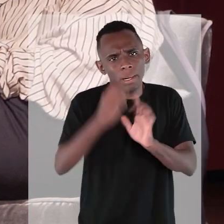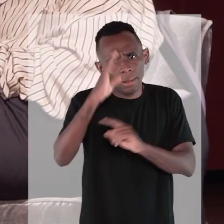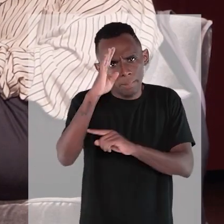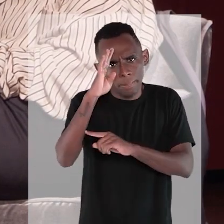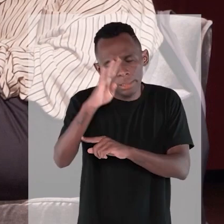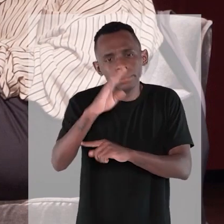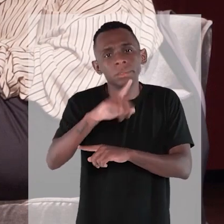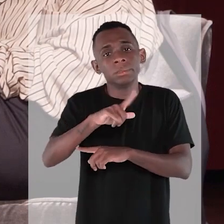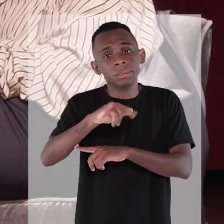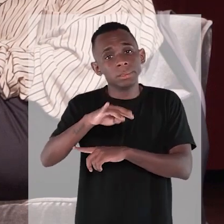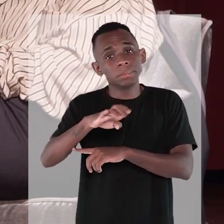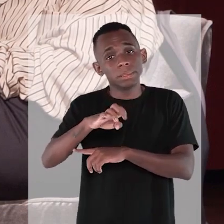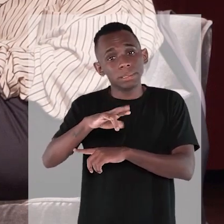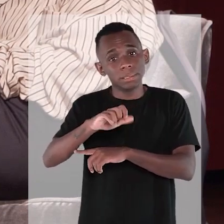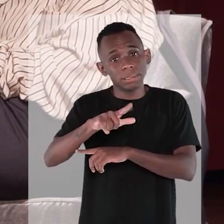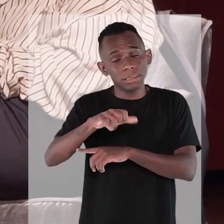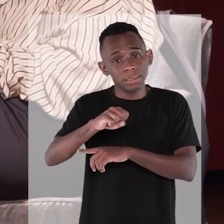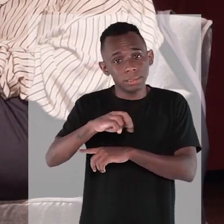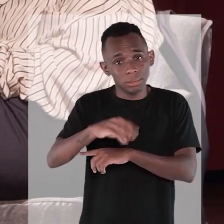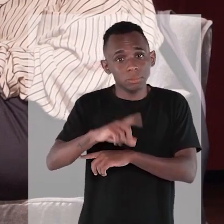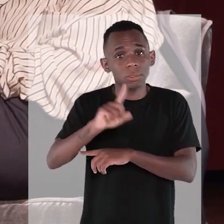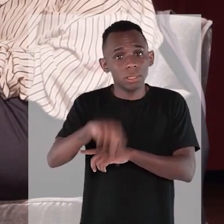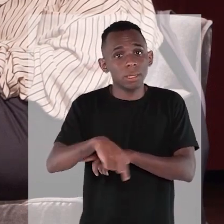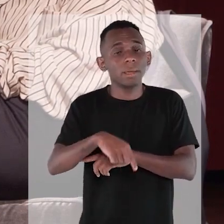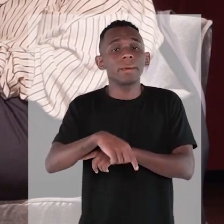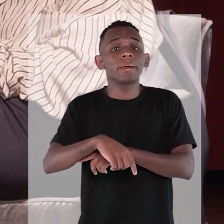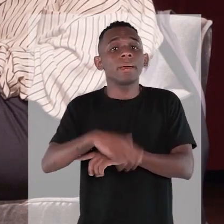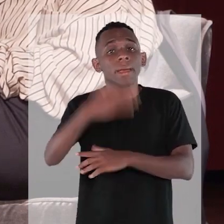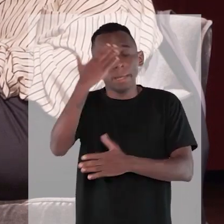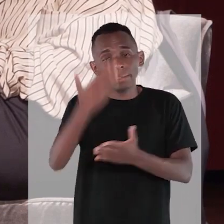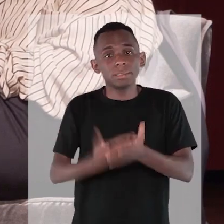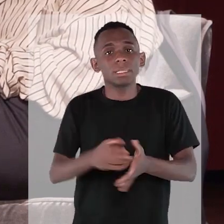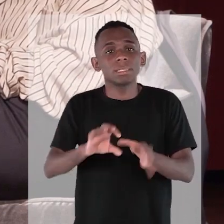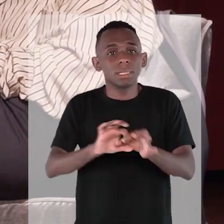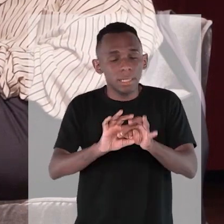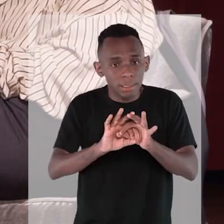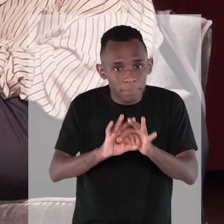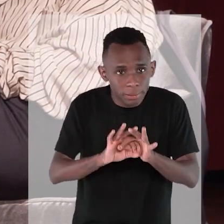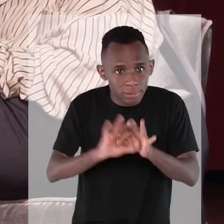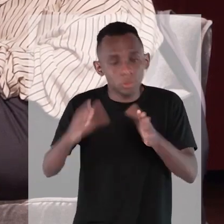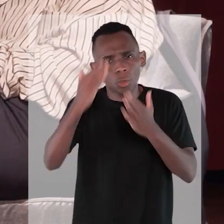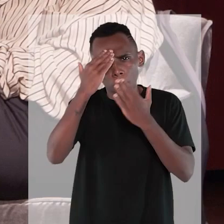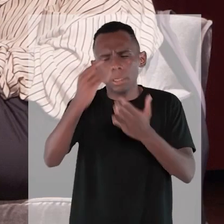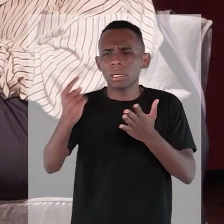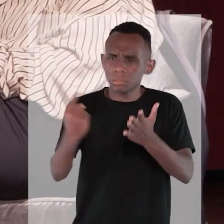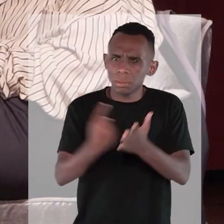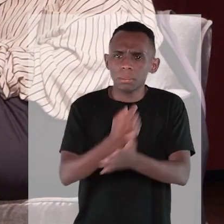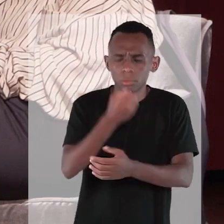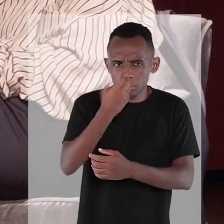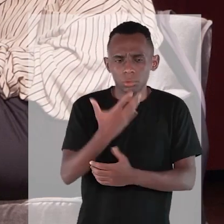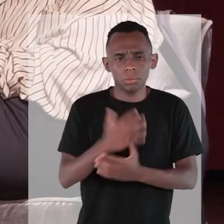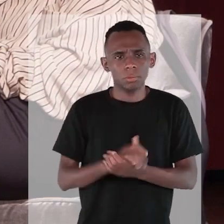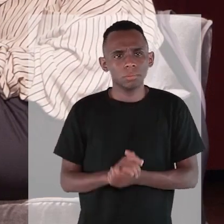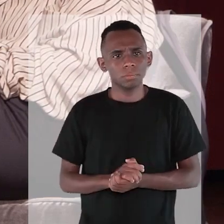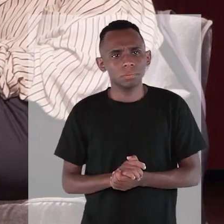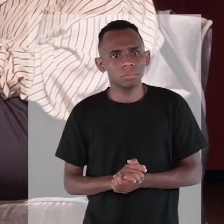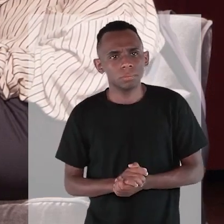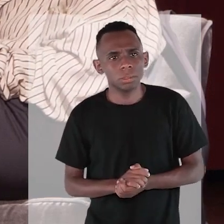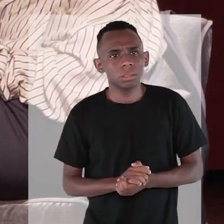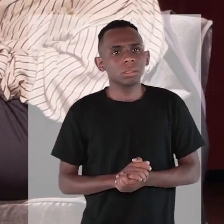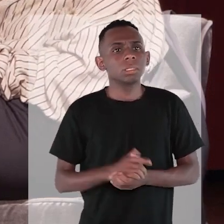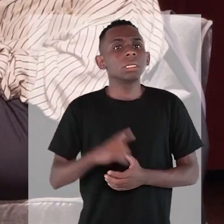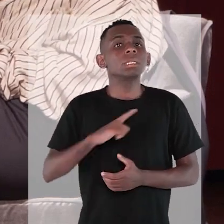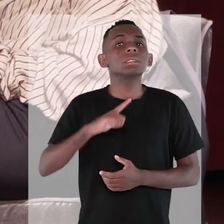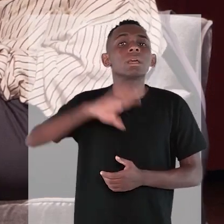inclusive, o liberalismo ao republicanismo, que é a defesa da liberdade. Né? Então, obrigado pela questão. Acho que tem mais